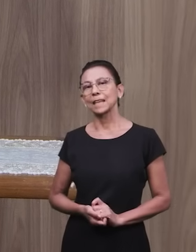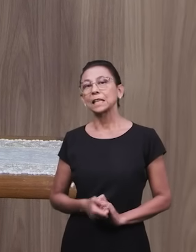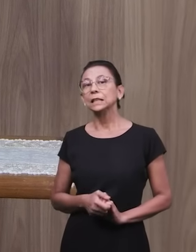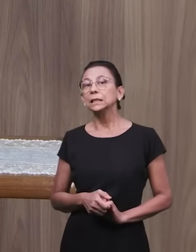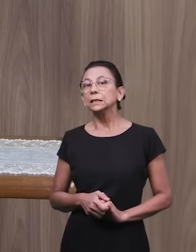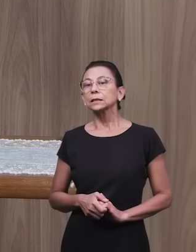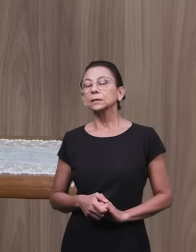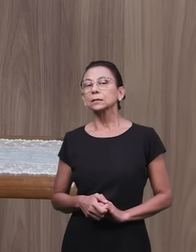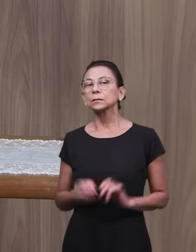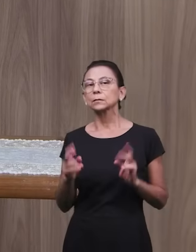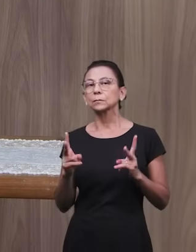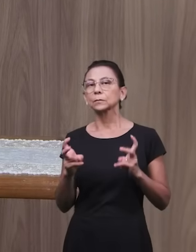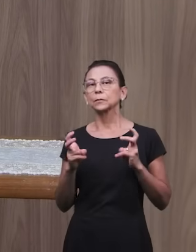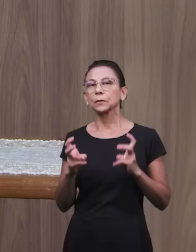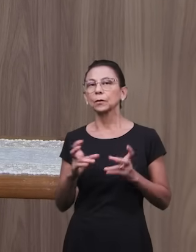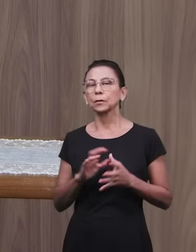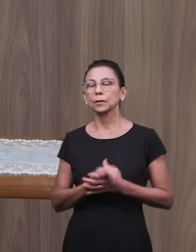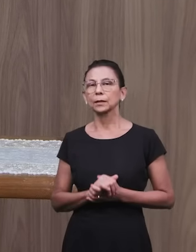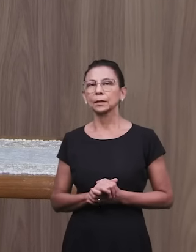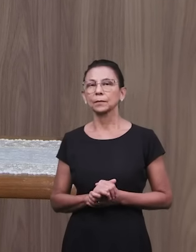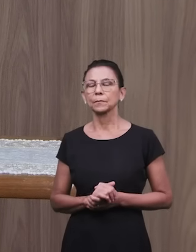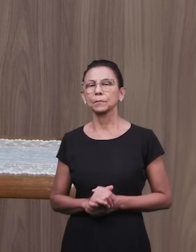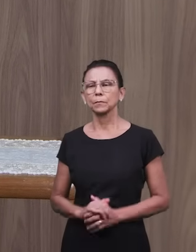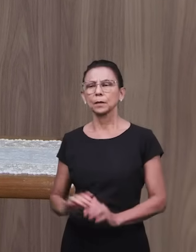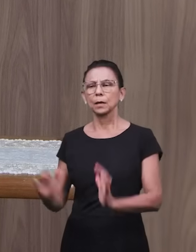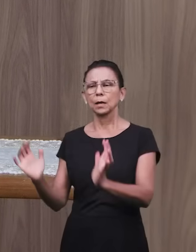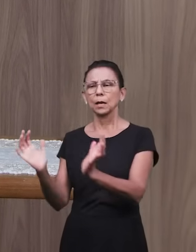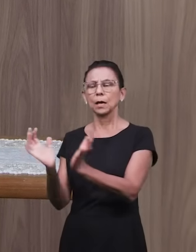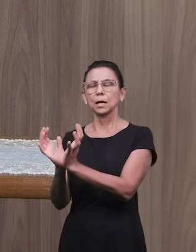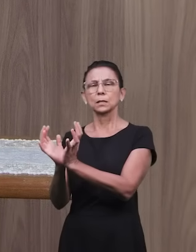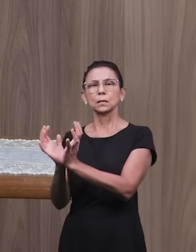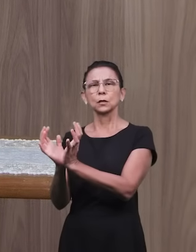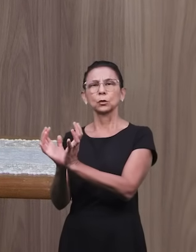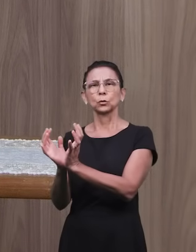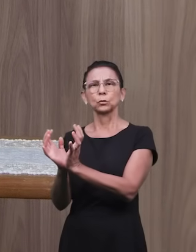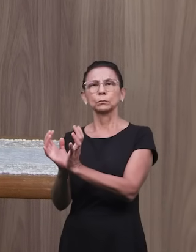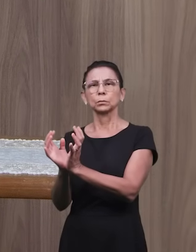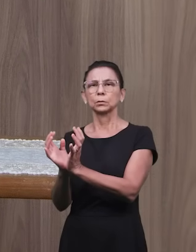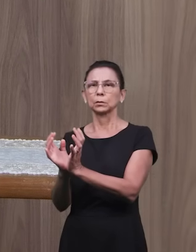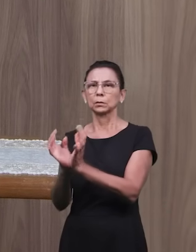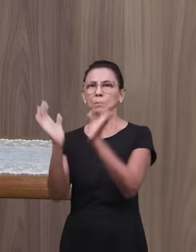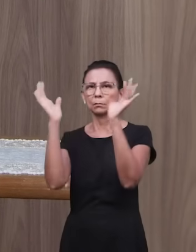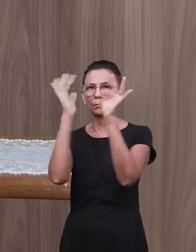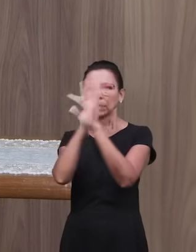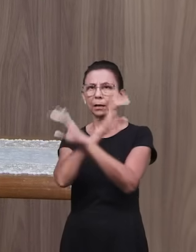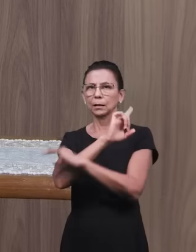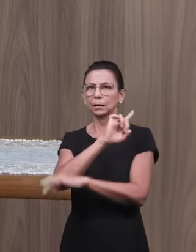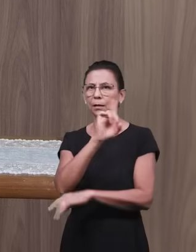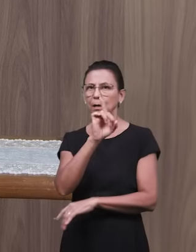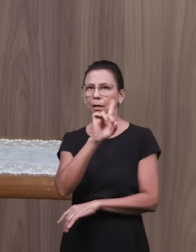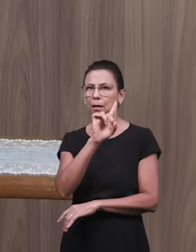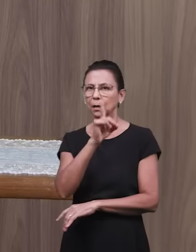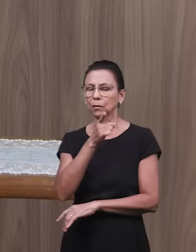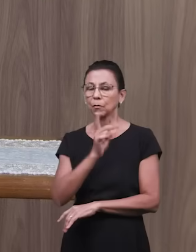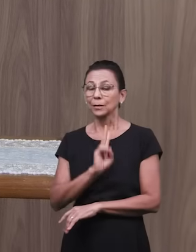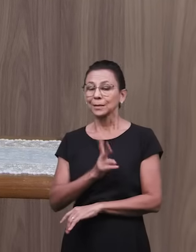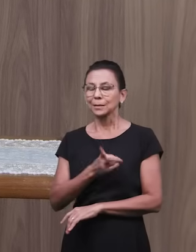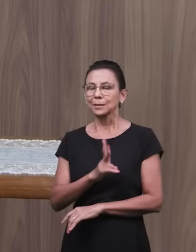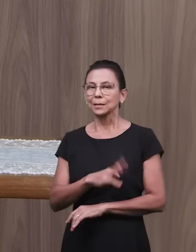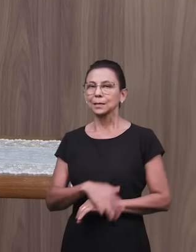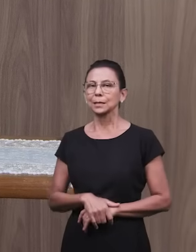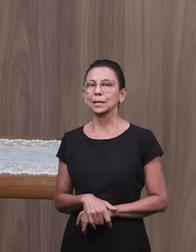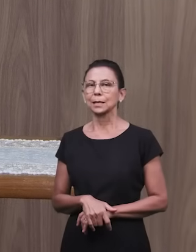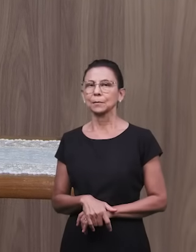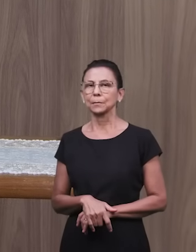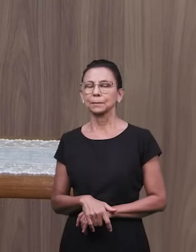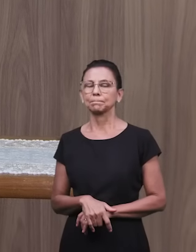que as prudentes se mantiveram em ativa vigilância. Estavam atentas,